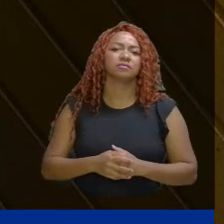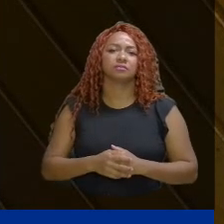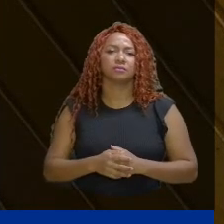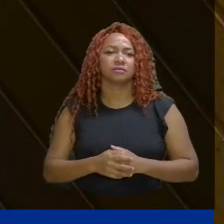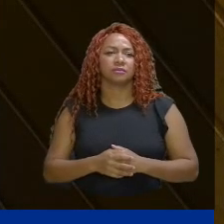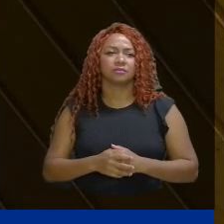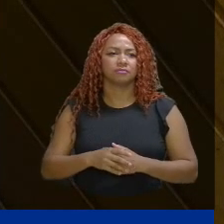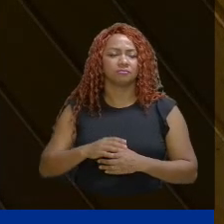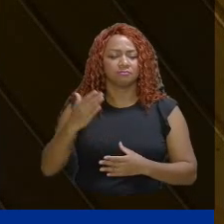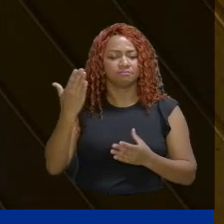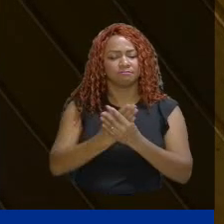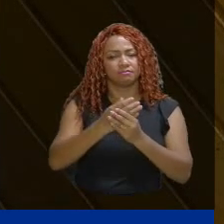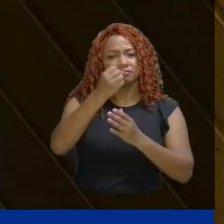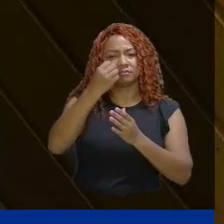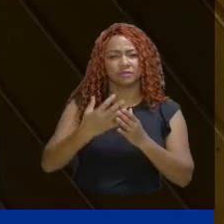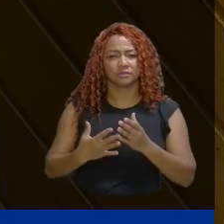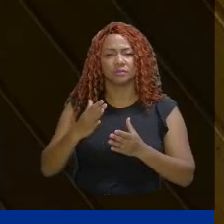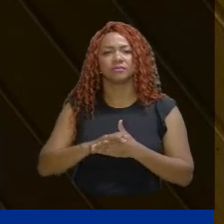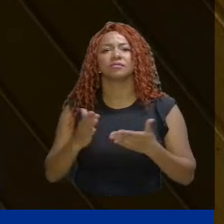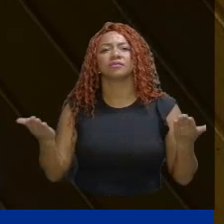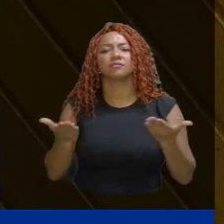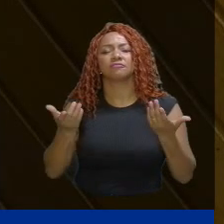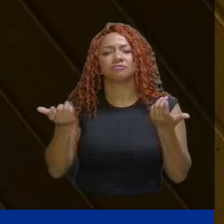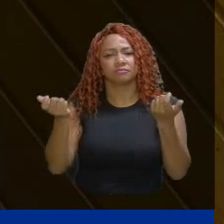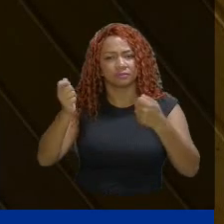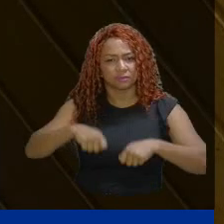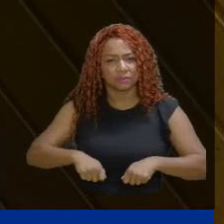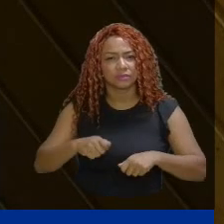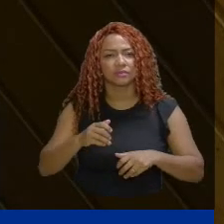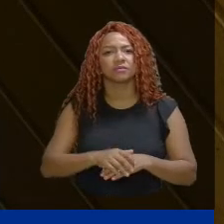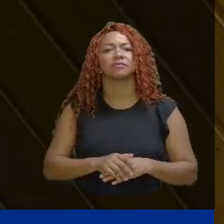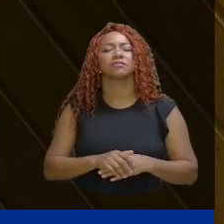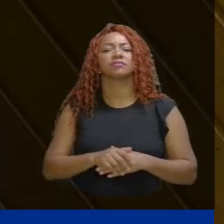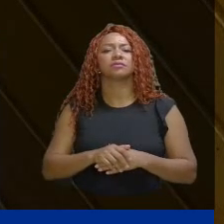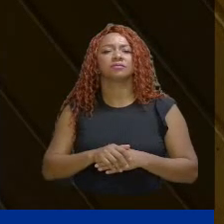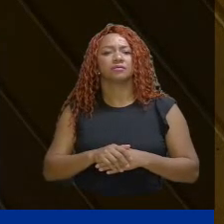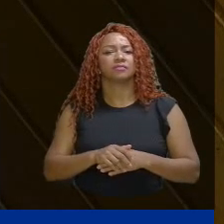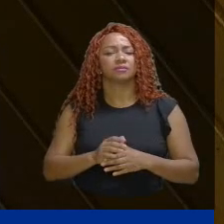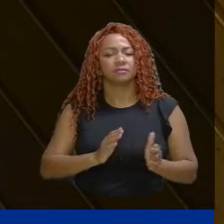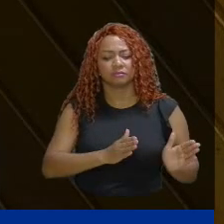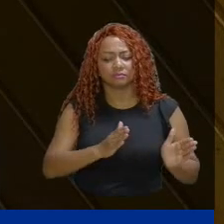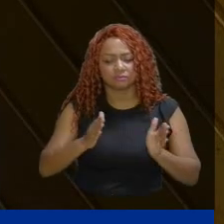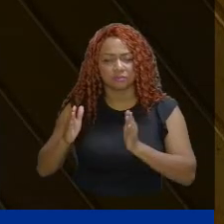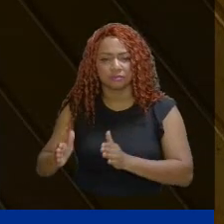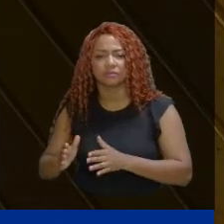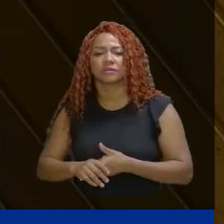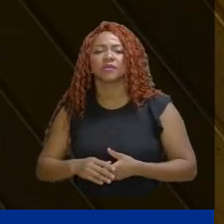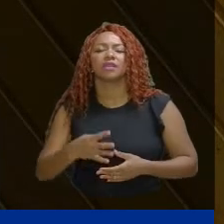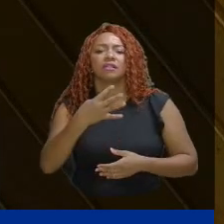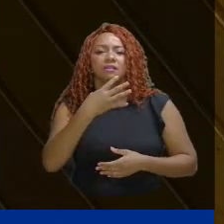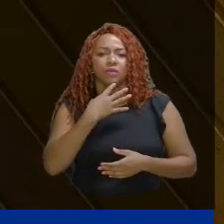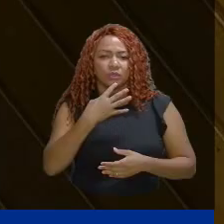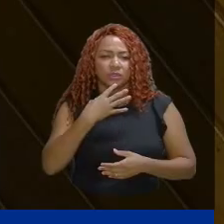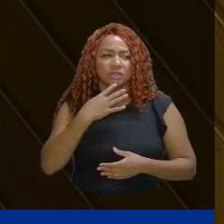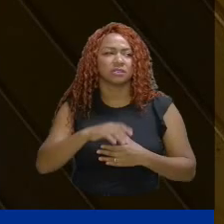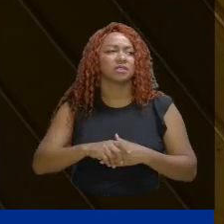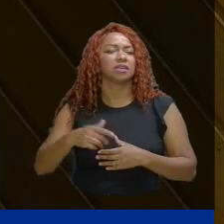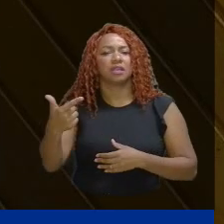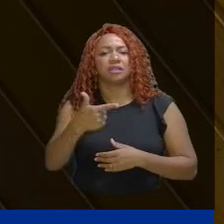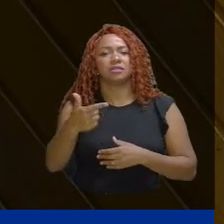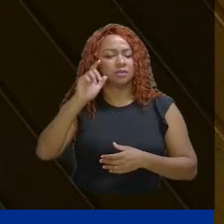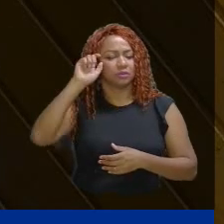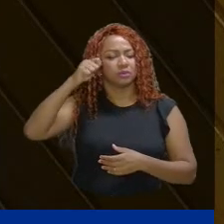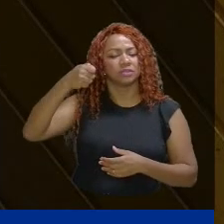desses embargos de declaração, estamos diante da possibilidade de chamar o feito à ordem e reconhecer a nulidade da segunda